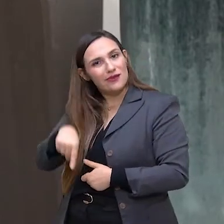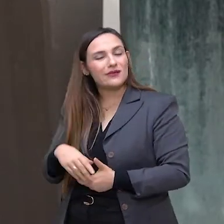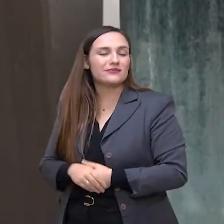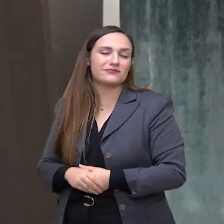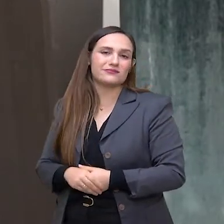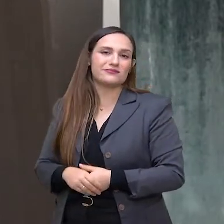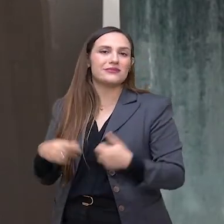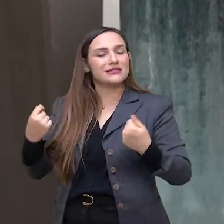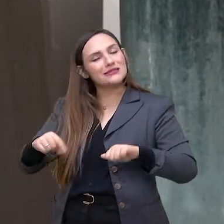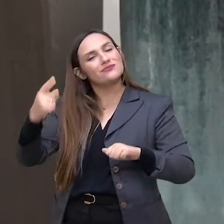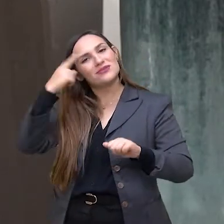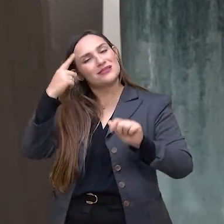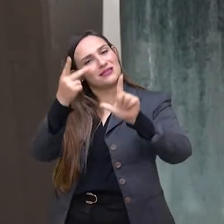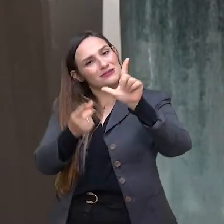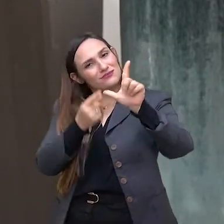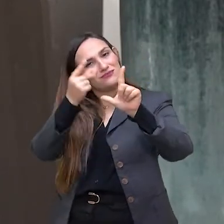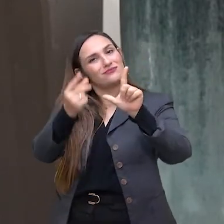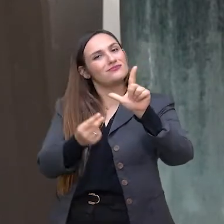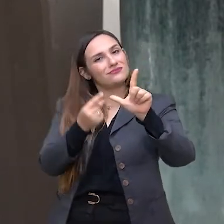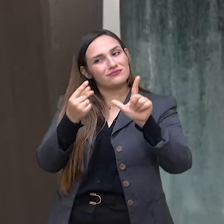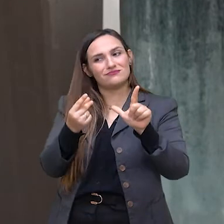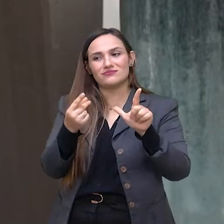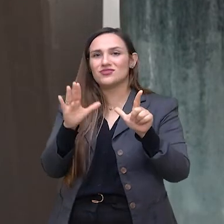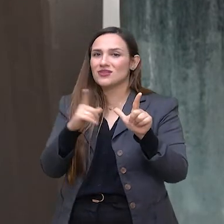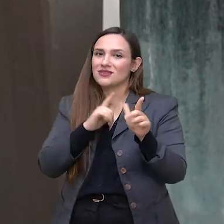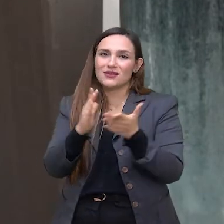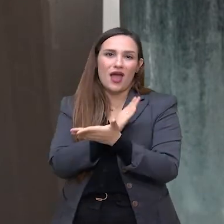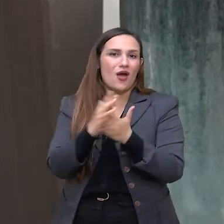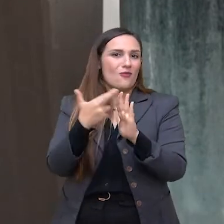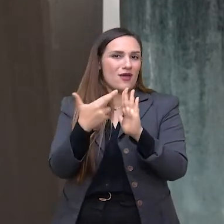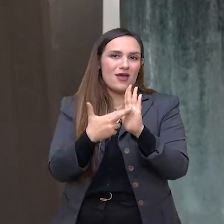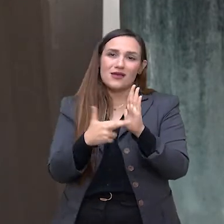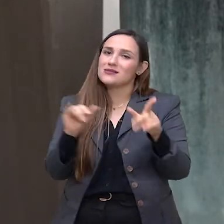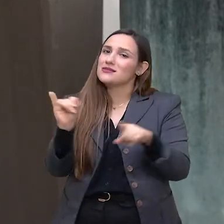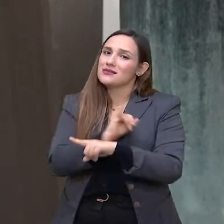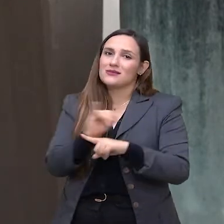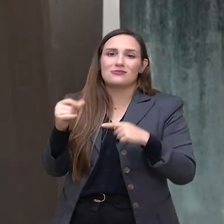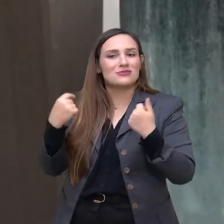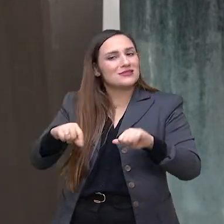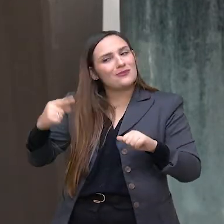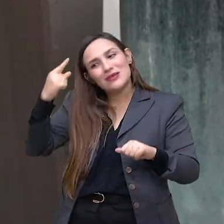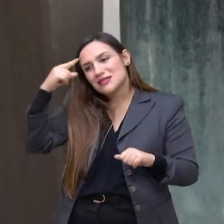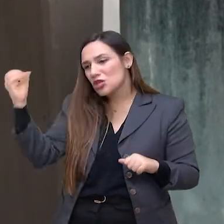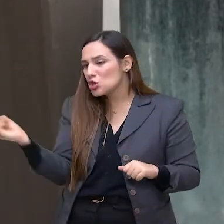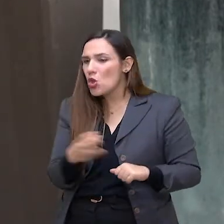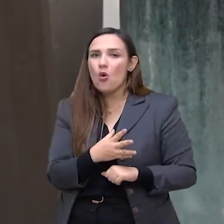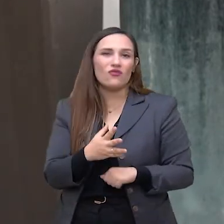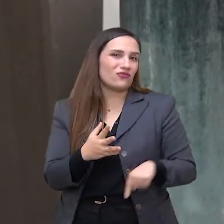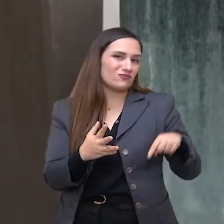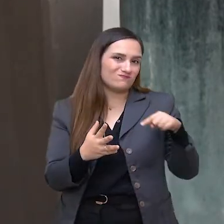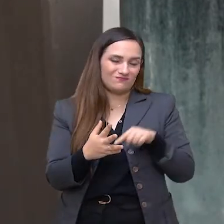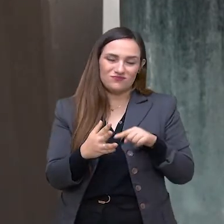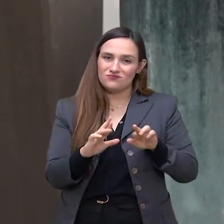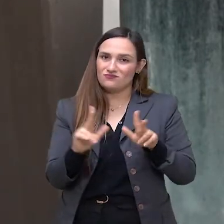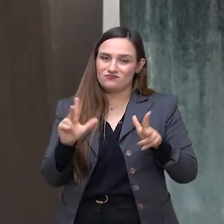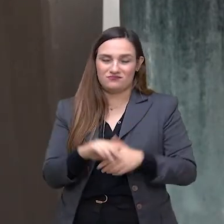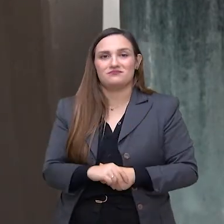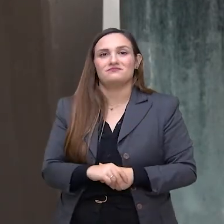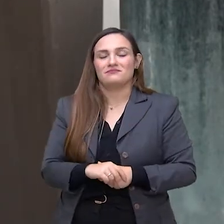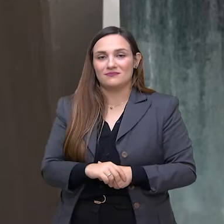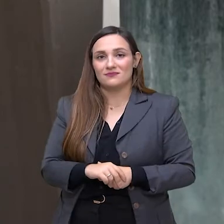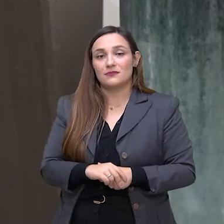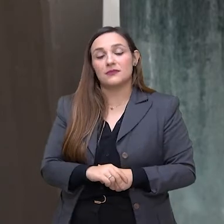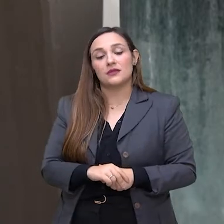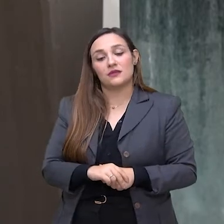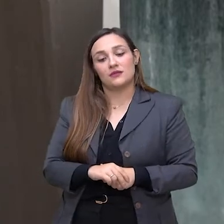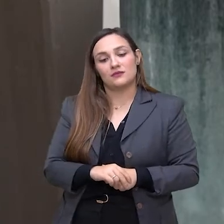as formas de logísticas estão colocadas para que a gente se volte para essa nova forma de pensar, né? E para ajudar